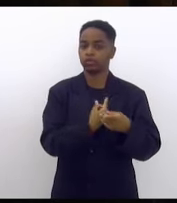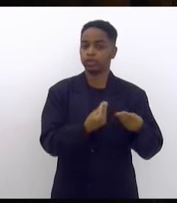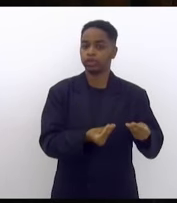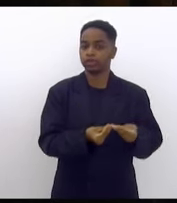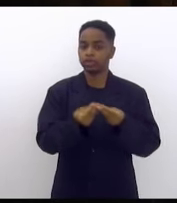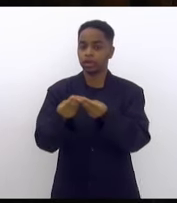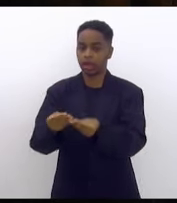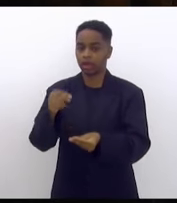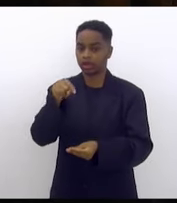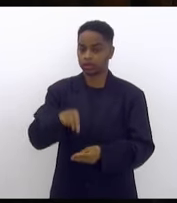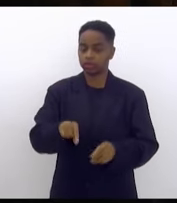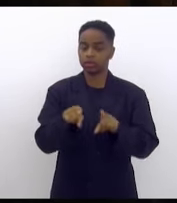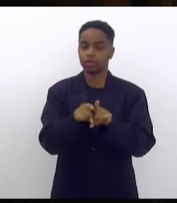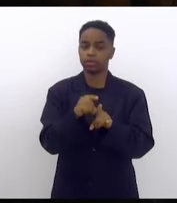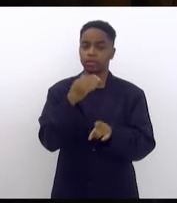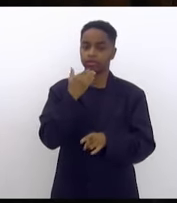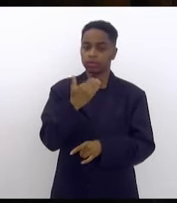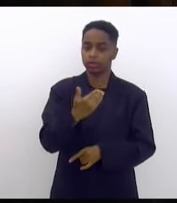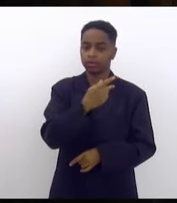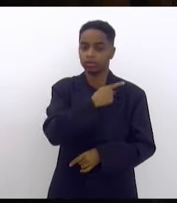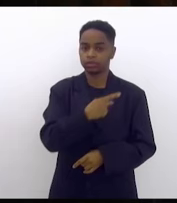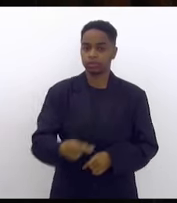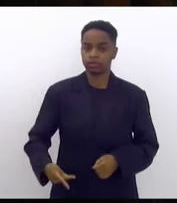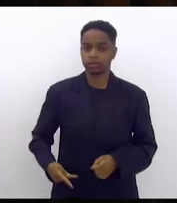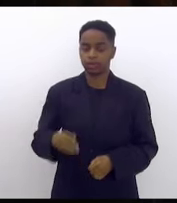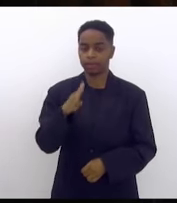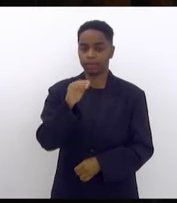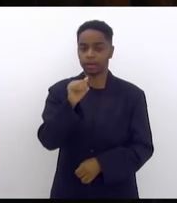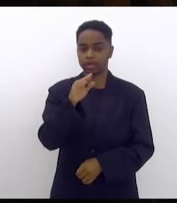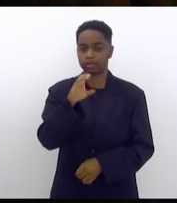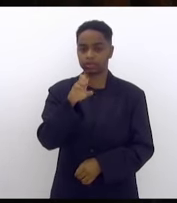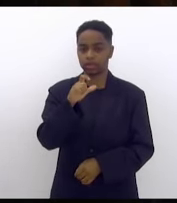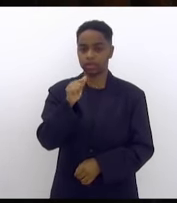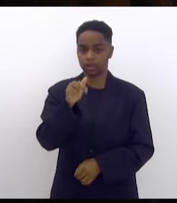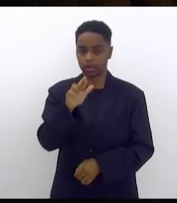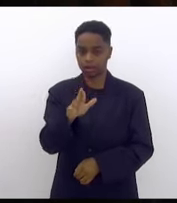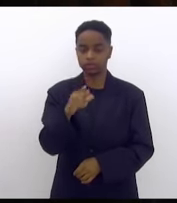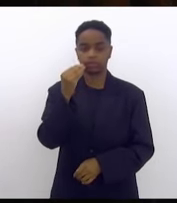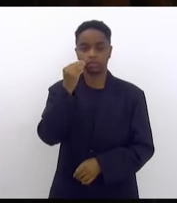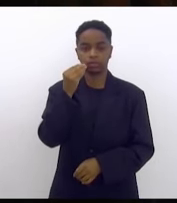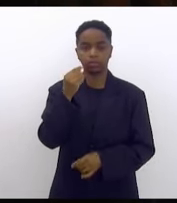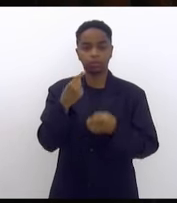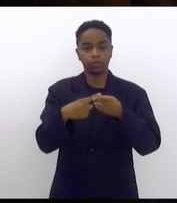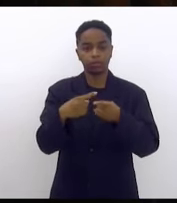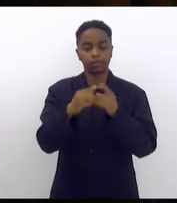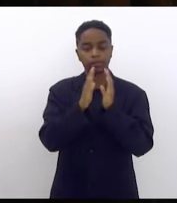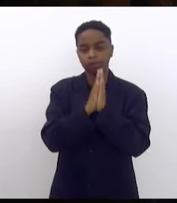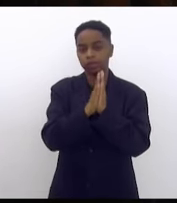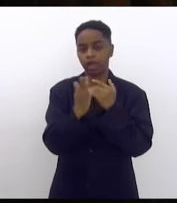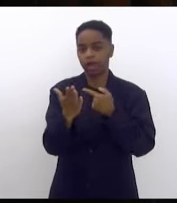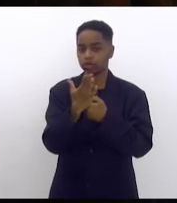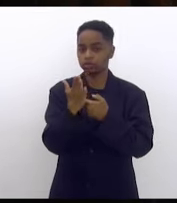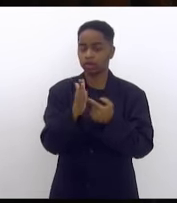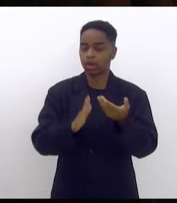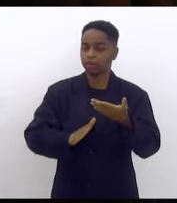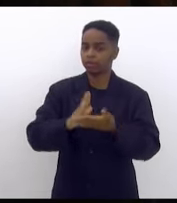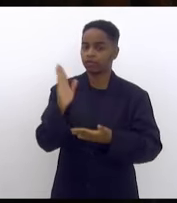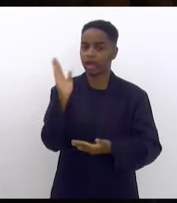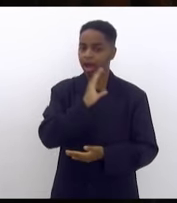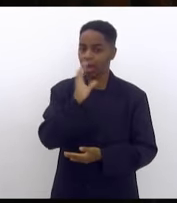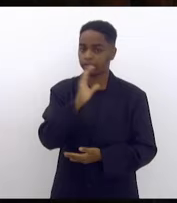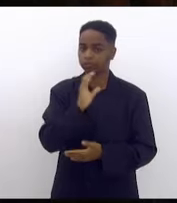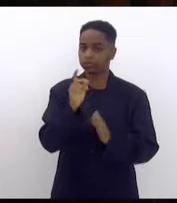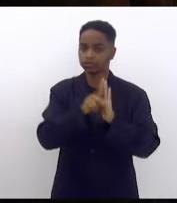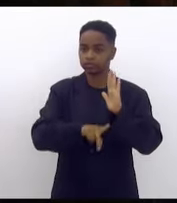Leis. O meu apelo ao presidente Bacelar, para que nos ajude a aprovar imediatamente,